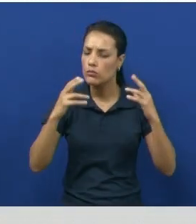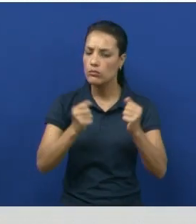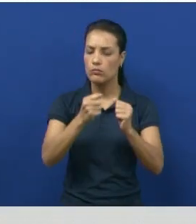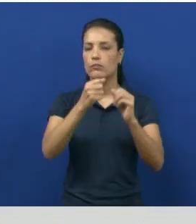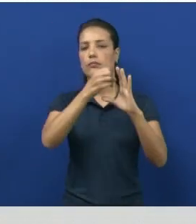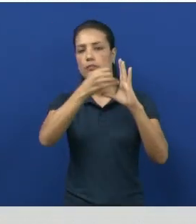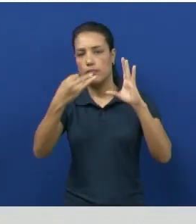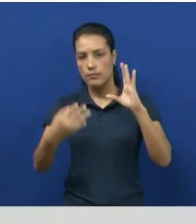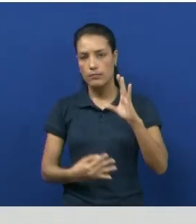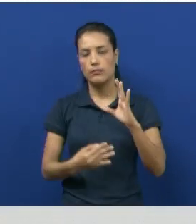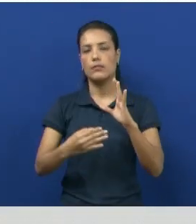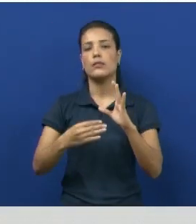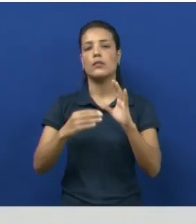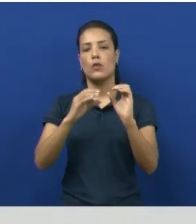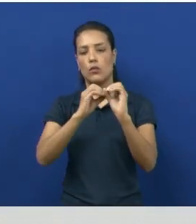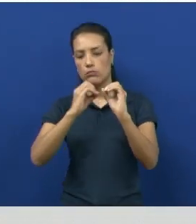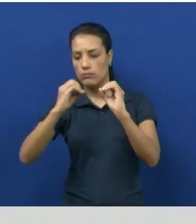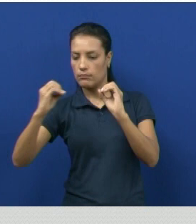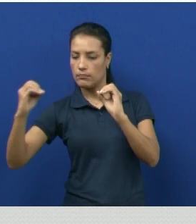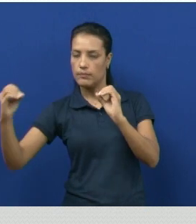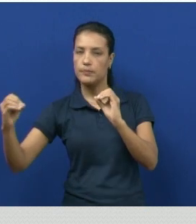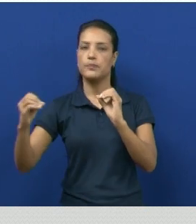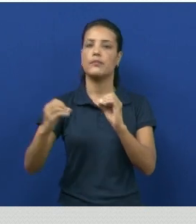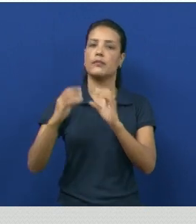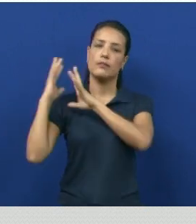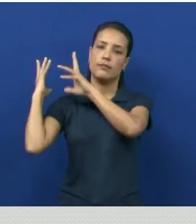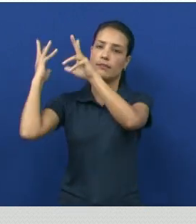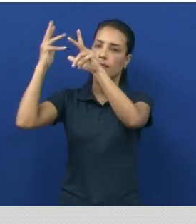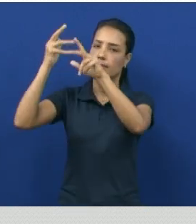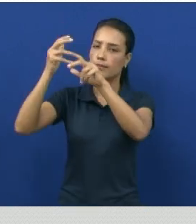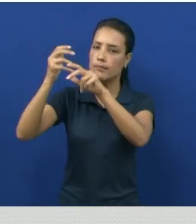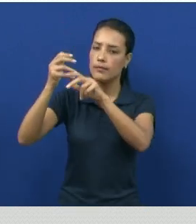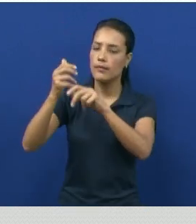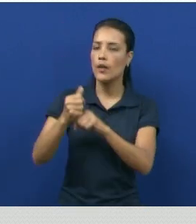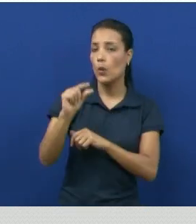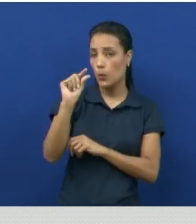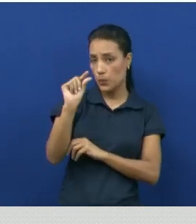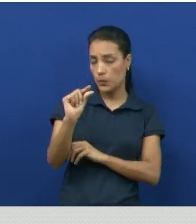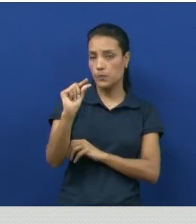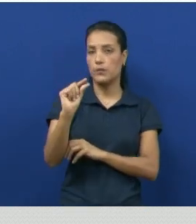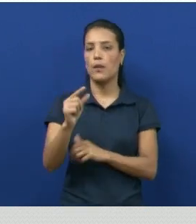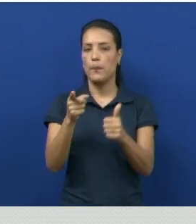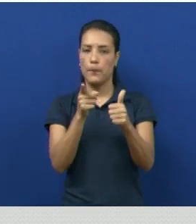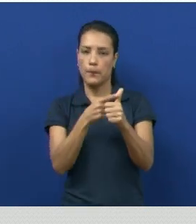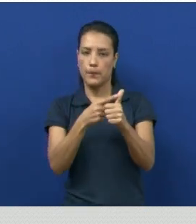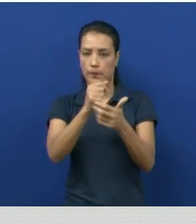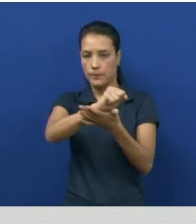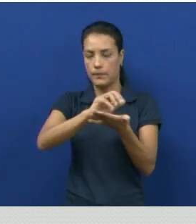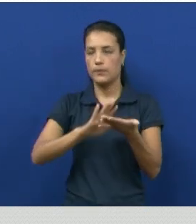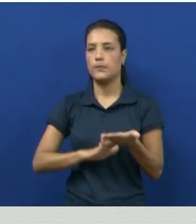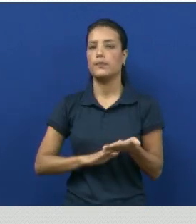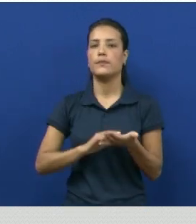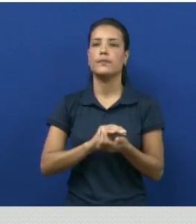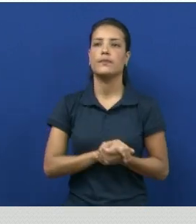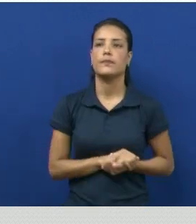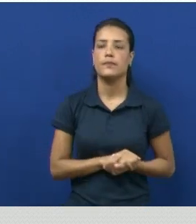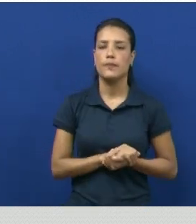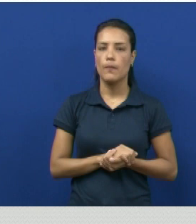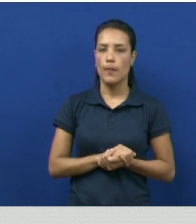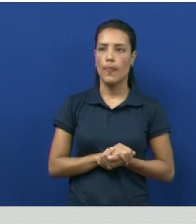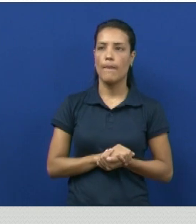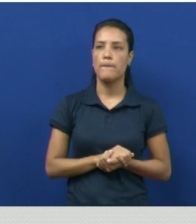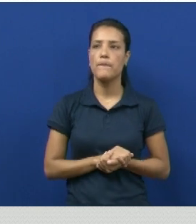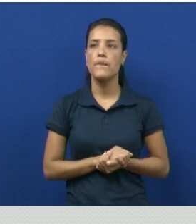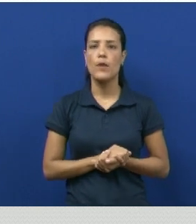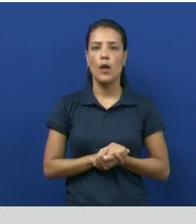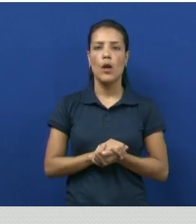planetas. Para revisar um pouquinho do que eu expliquei para vocês, vamos ver agora a nossa primeira atividade. Quais são